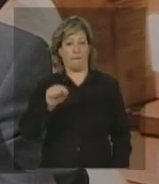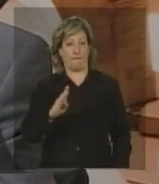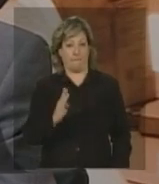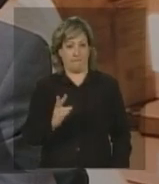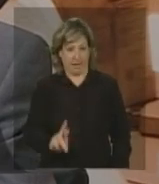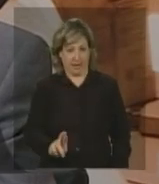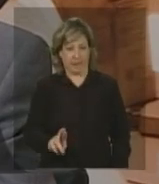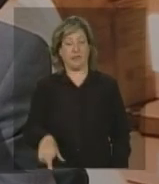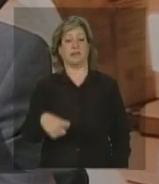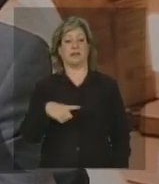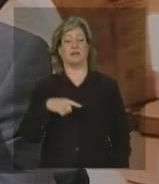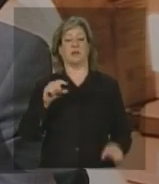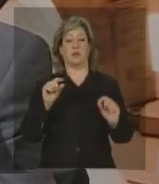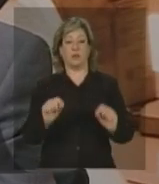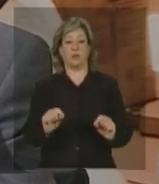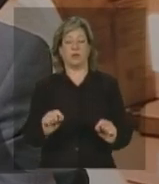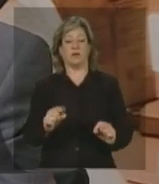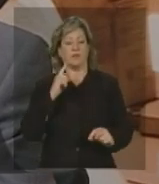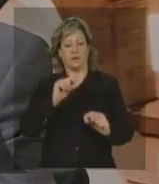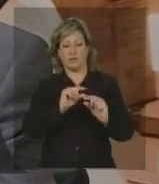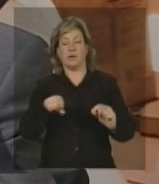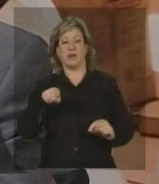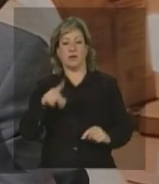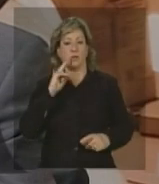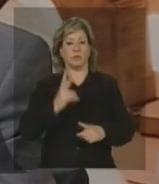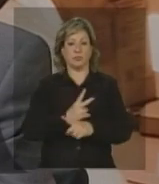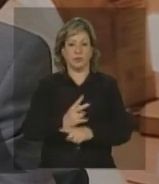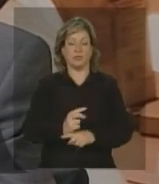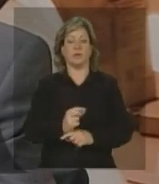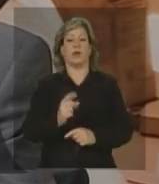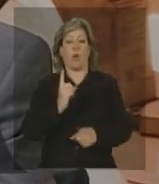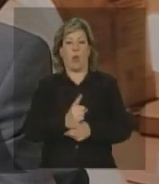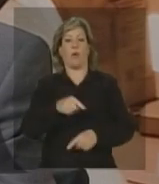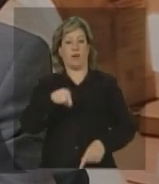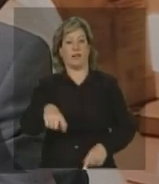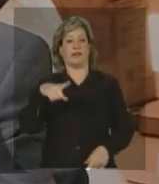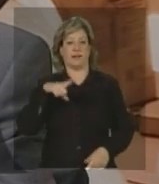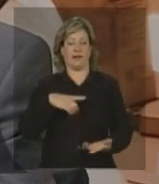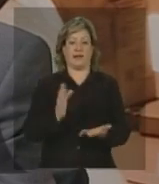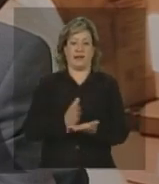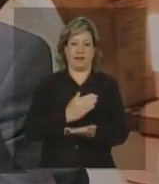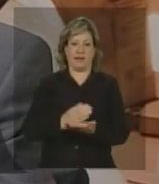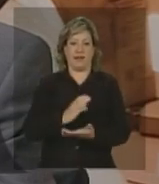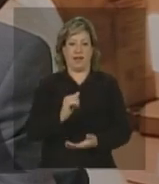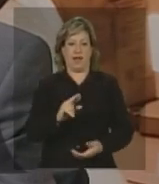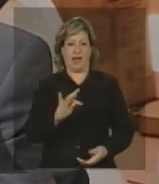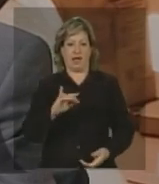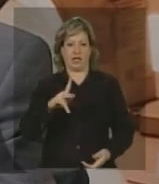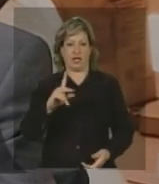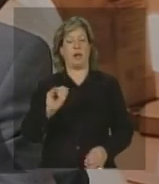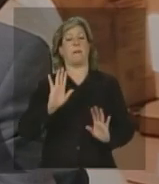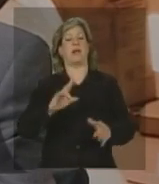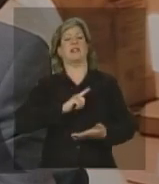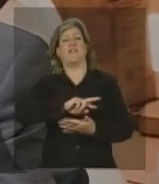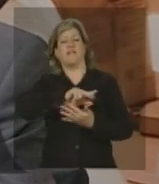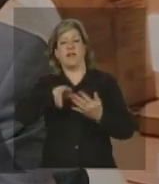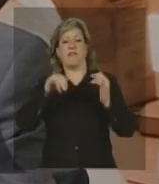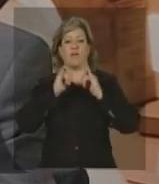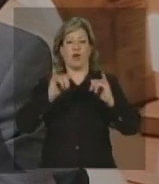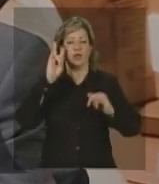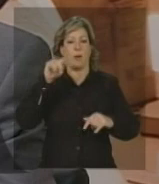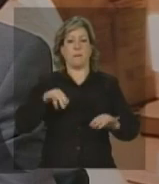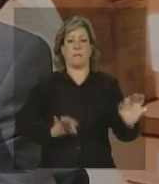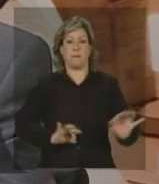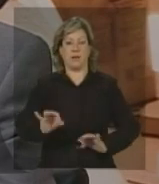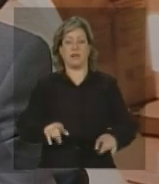www.pessoacomdeficiencia.gov.br e não só encontrar ali a cartilha, mas diversas informações sobre o plano e também literaturas